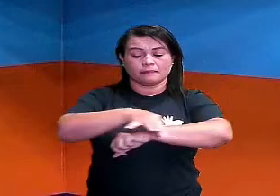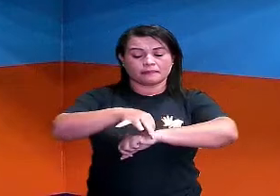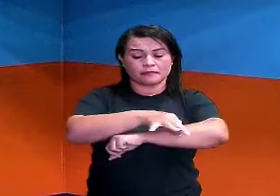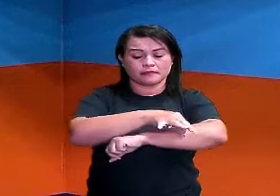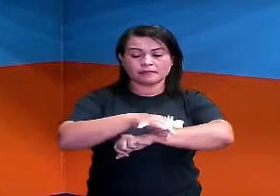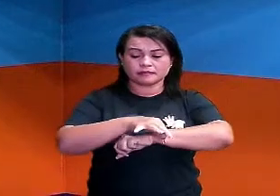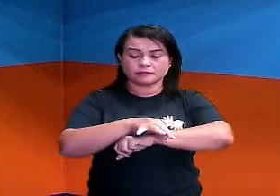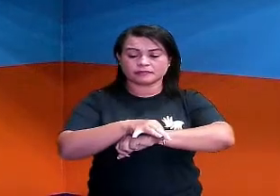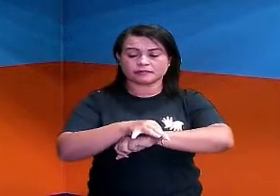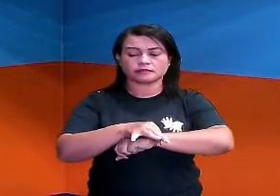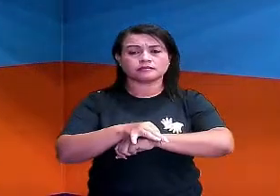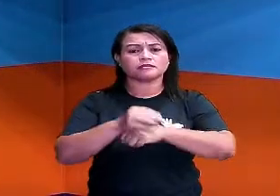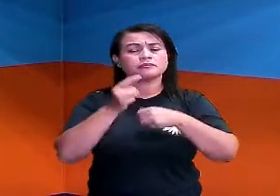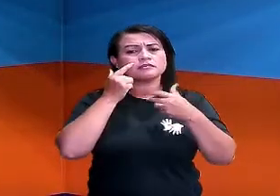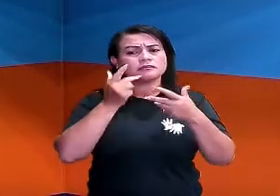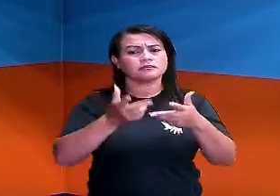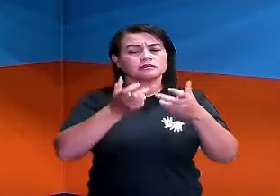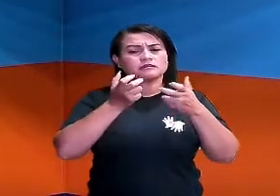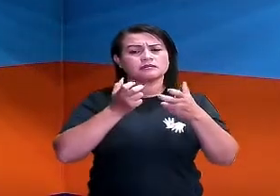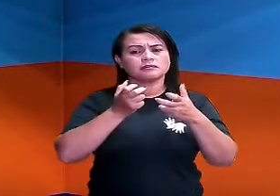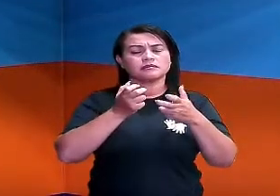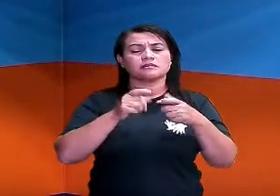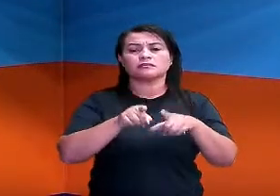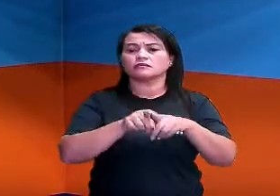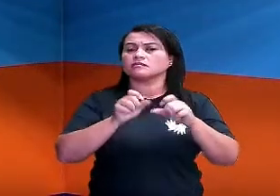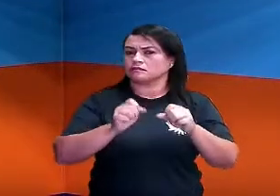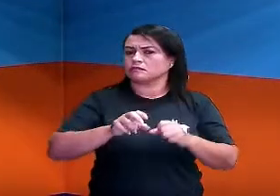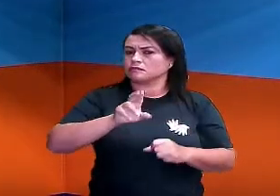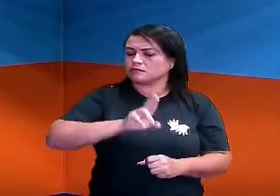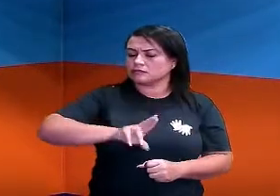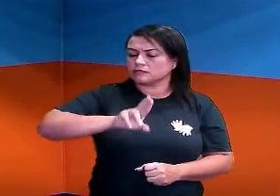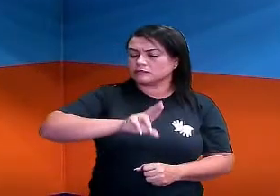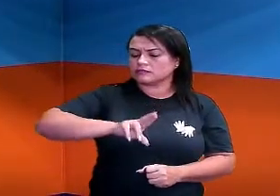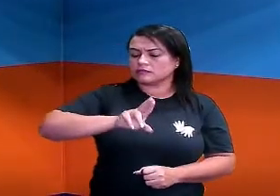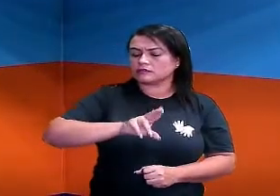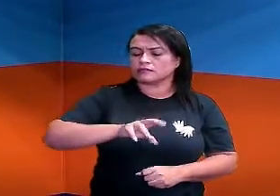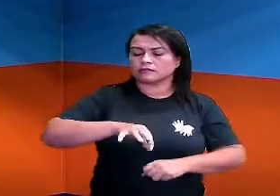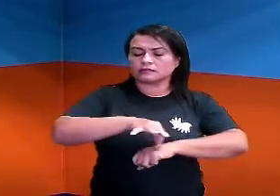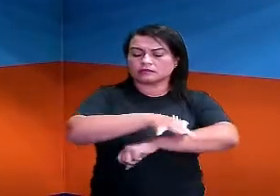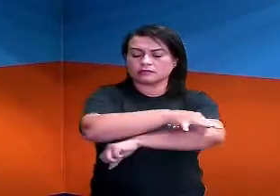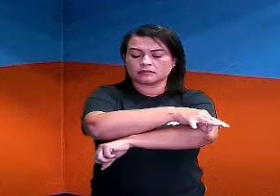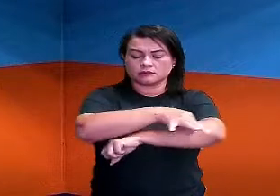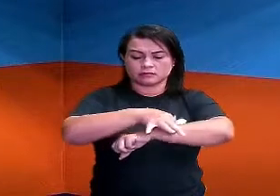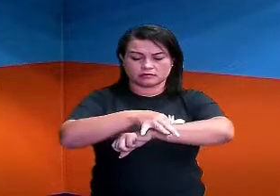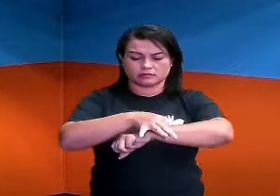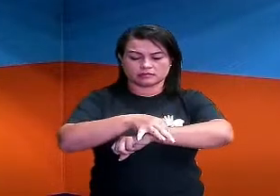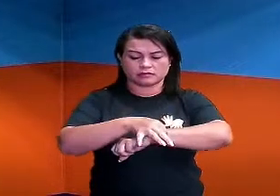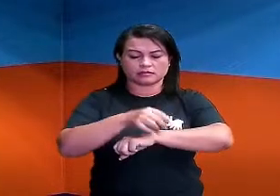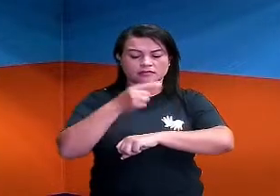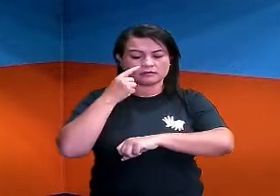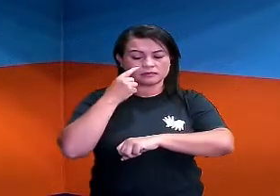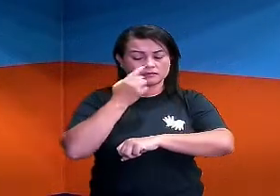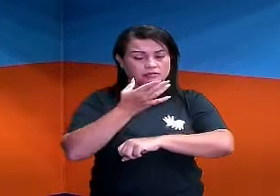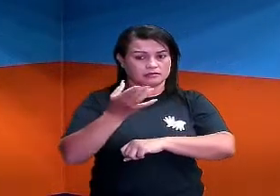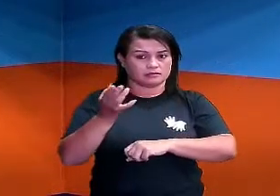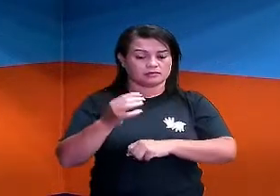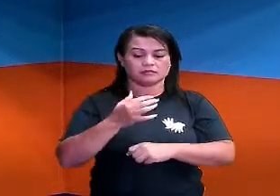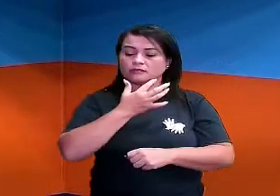para medir os comprimentos, né? Eu posso usar uma régua para medir o comprimento. Observa a